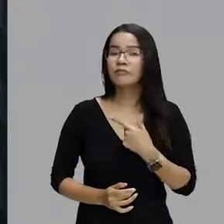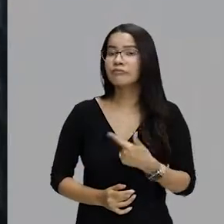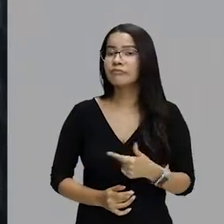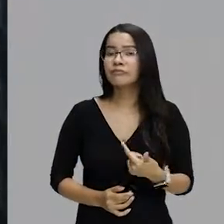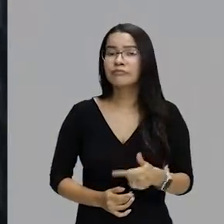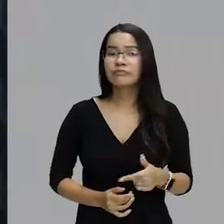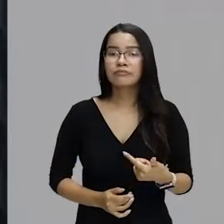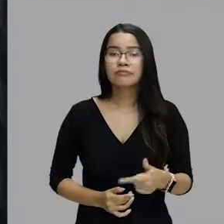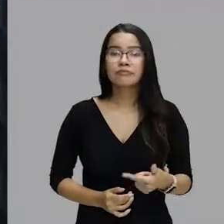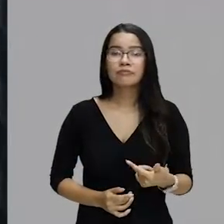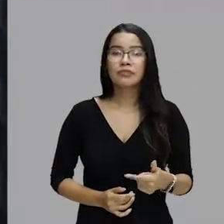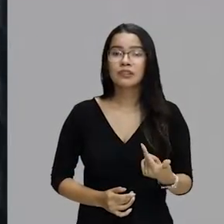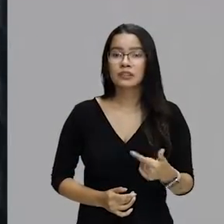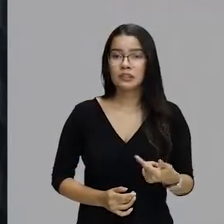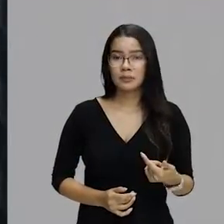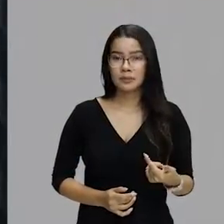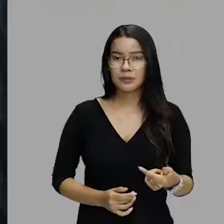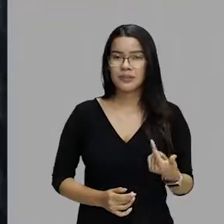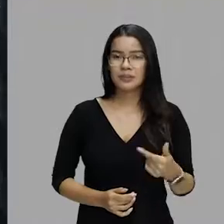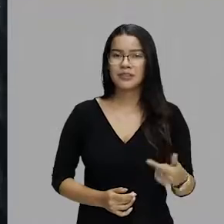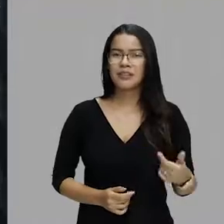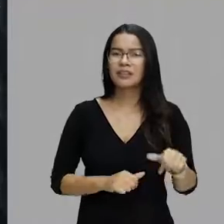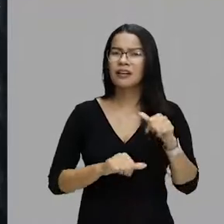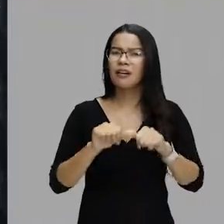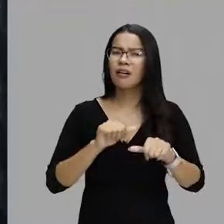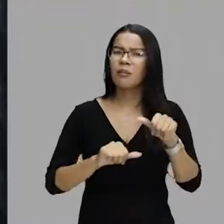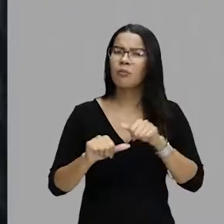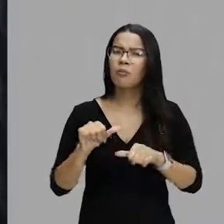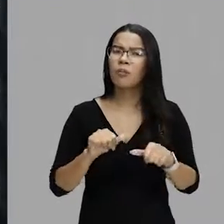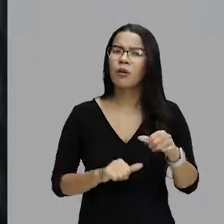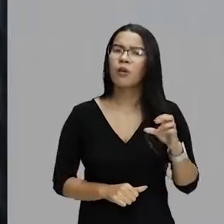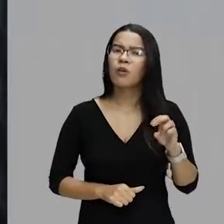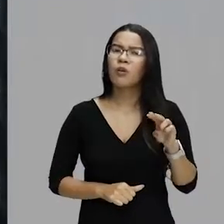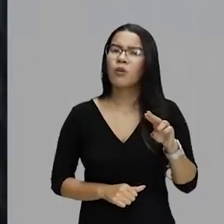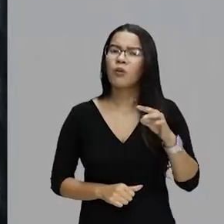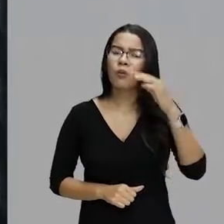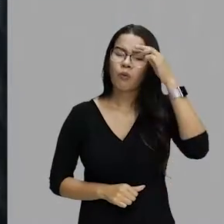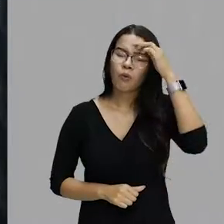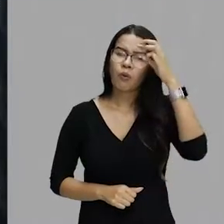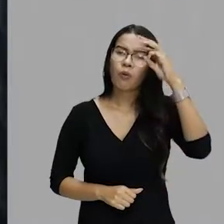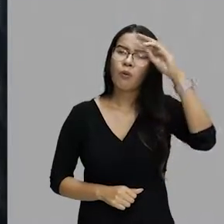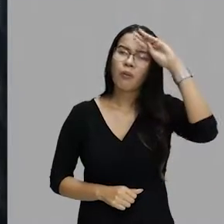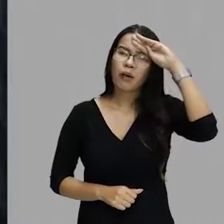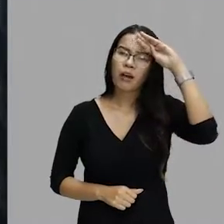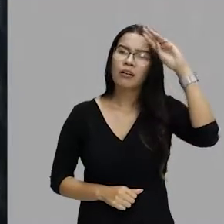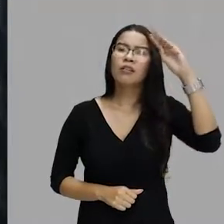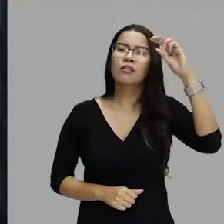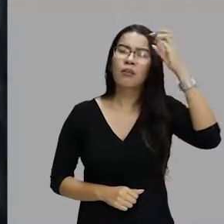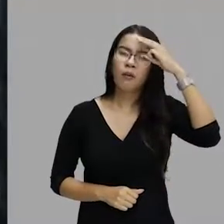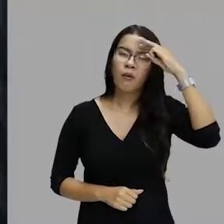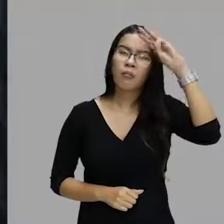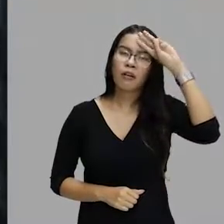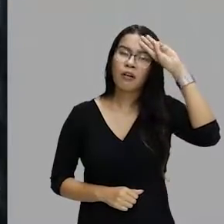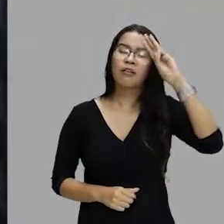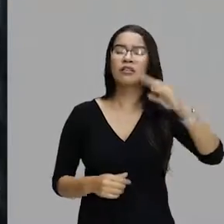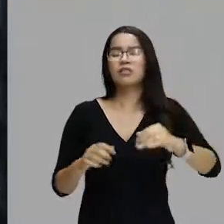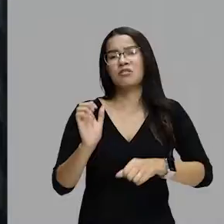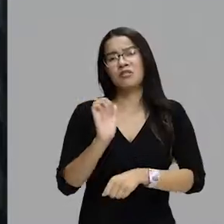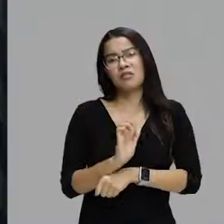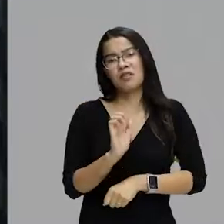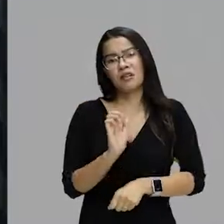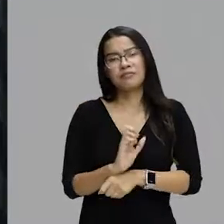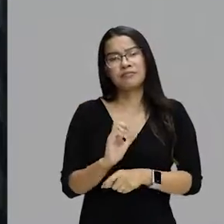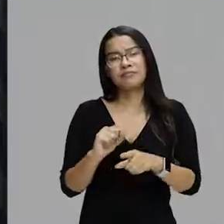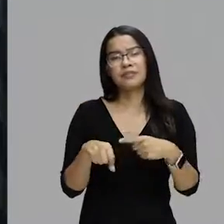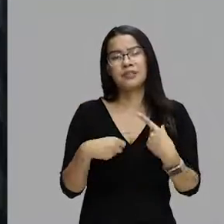a transformação de Cuba em um Estado socialista no primeiro momento. O que nós temos são medidas de